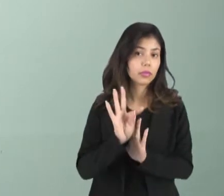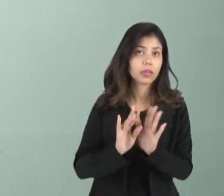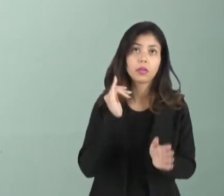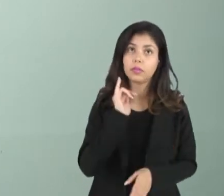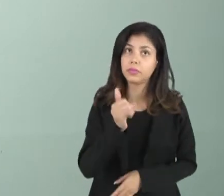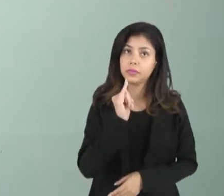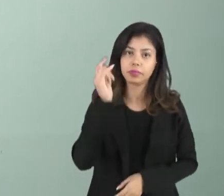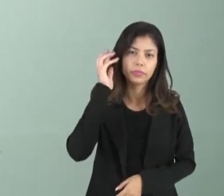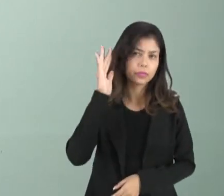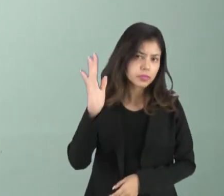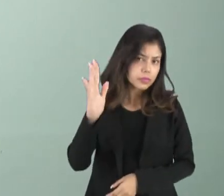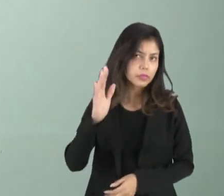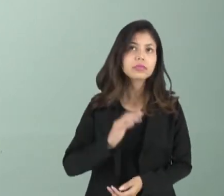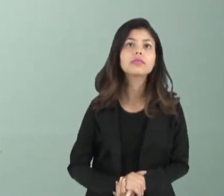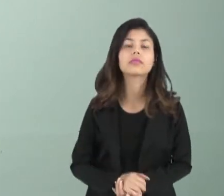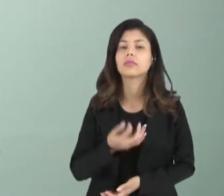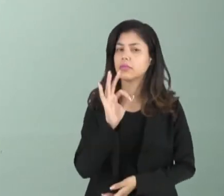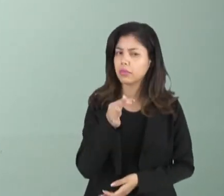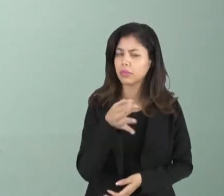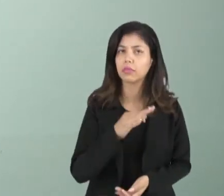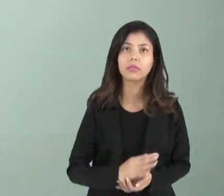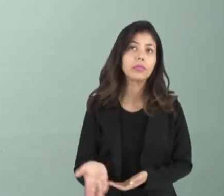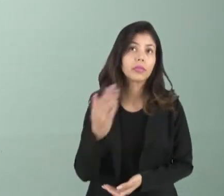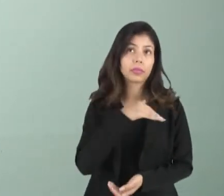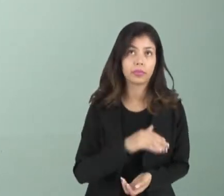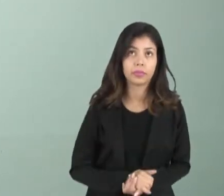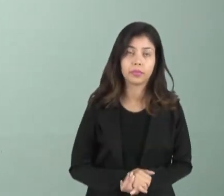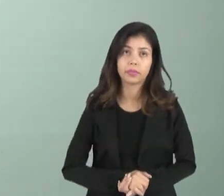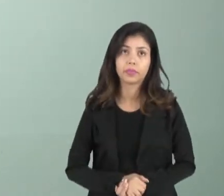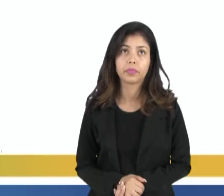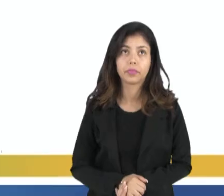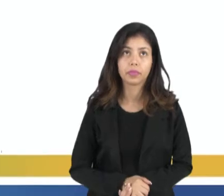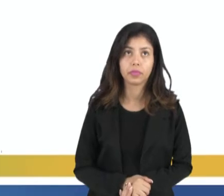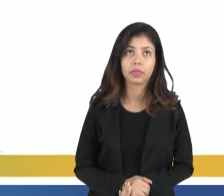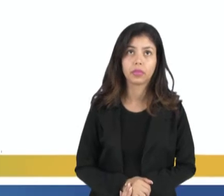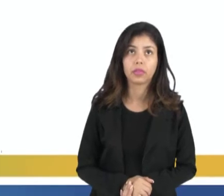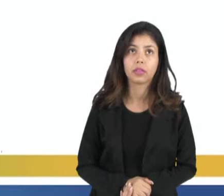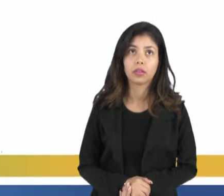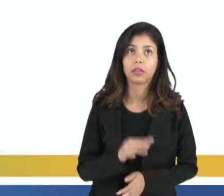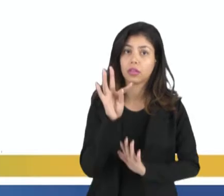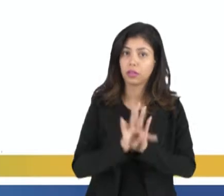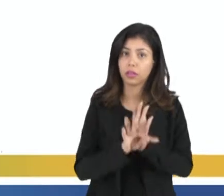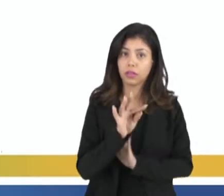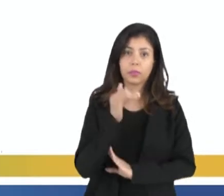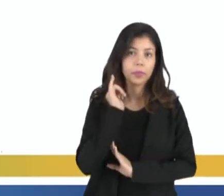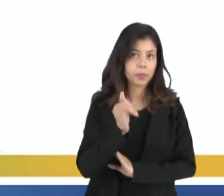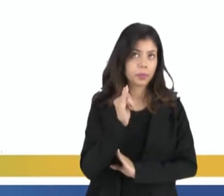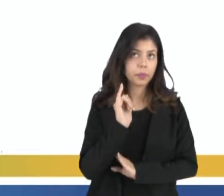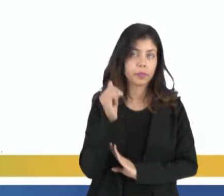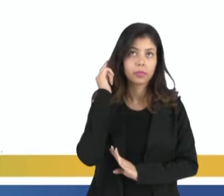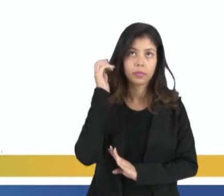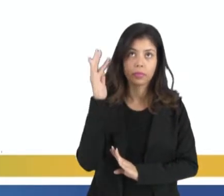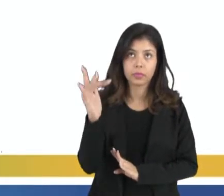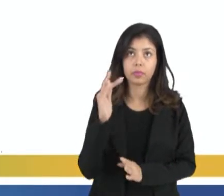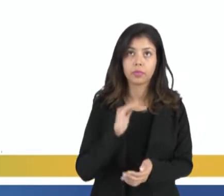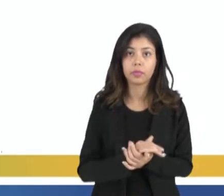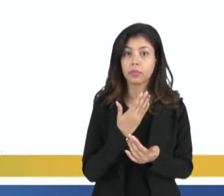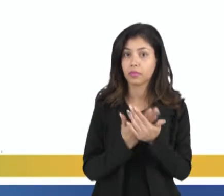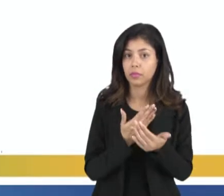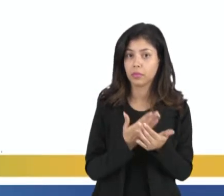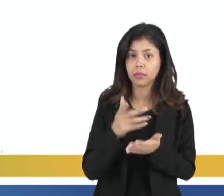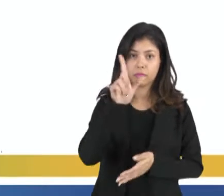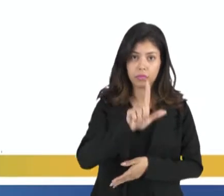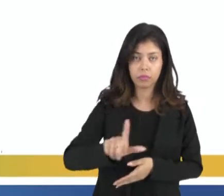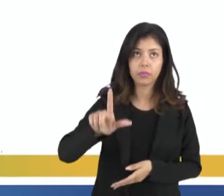de ficção, tá? Tá certo? Então vamos lá. Textos narrativos ficcionais, né, dentro dos